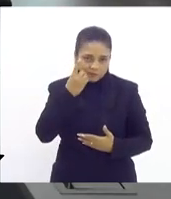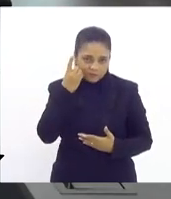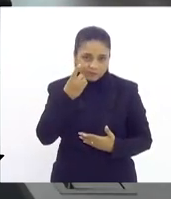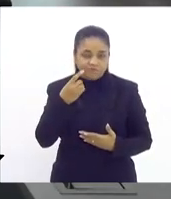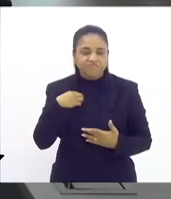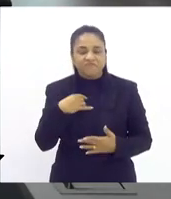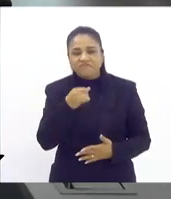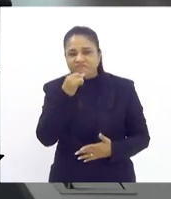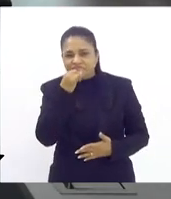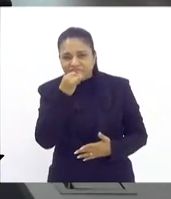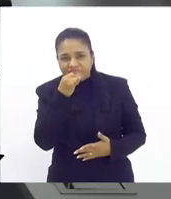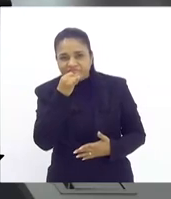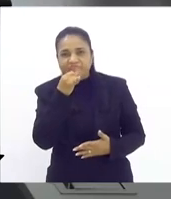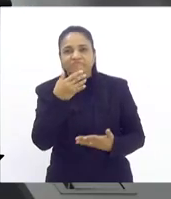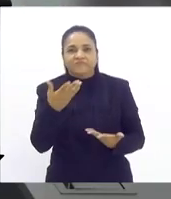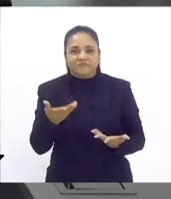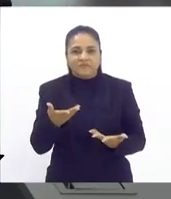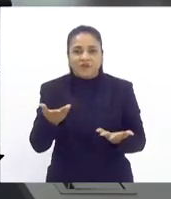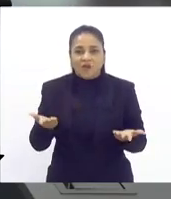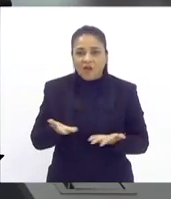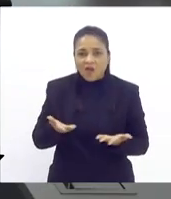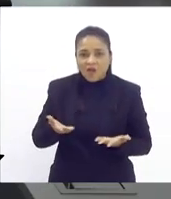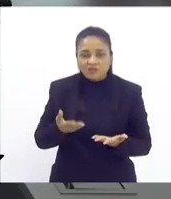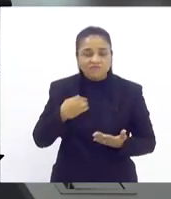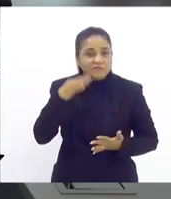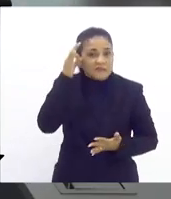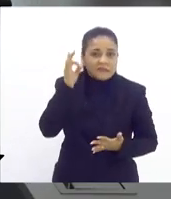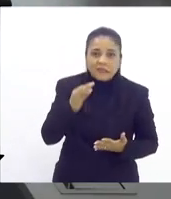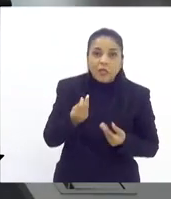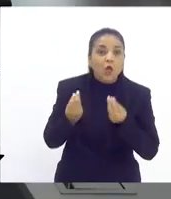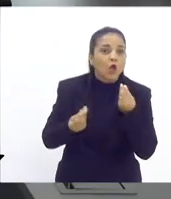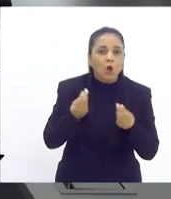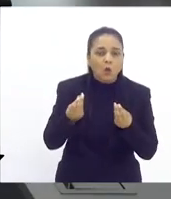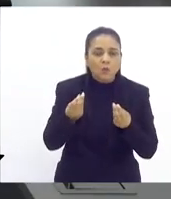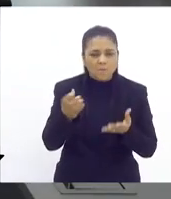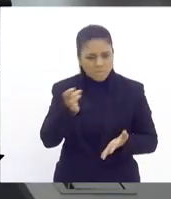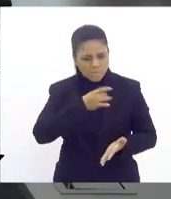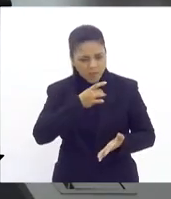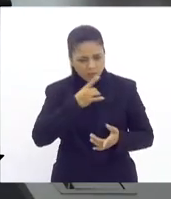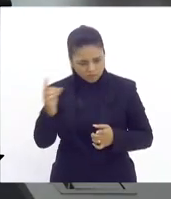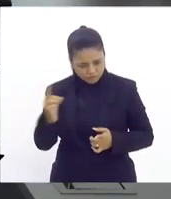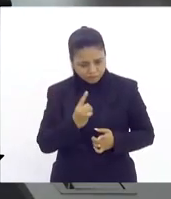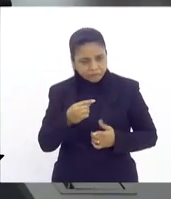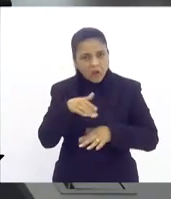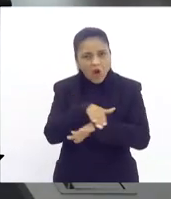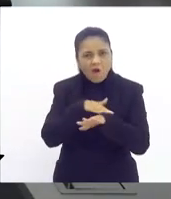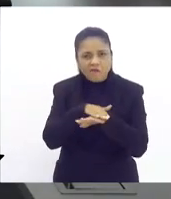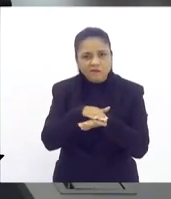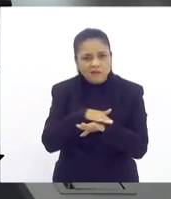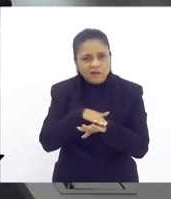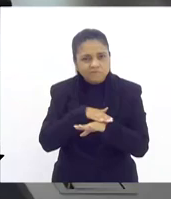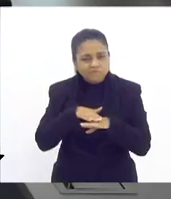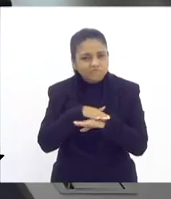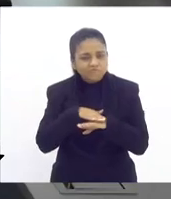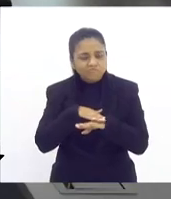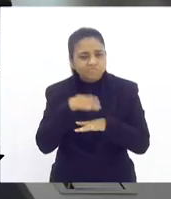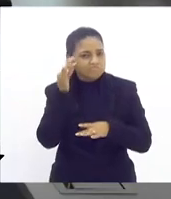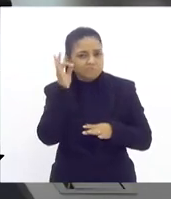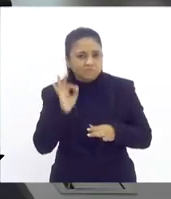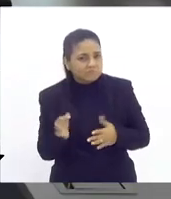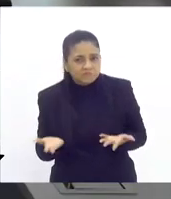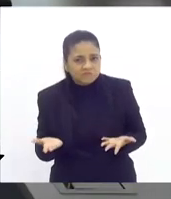muito triste a gente passar por essa situação e não dá para entender o medo de vir até aqui conversar né ninguém aqui